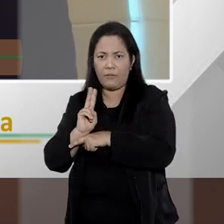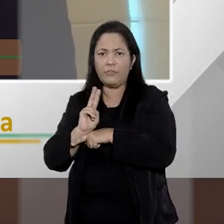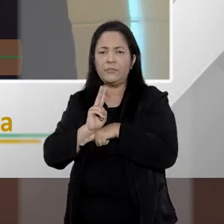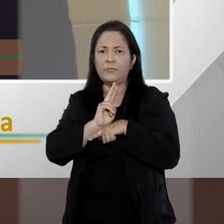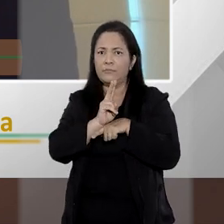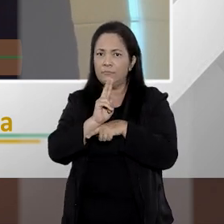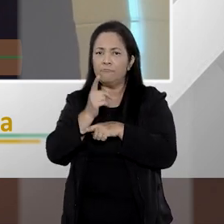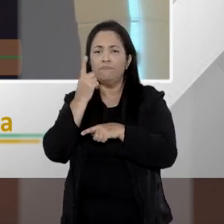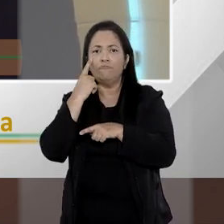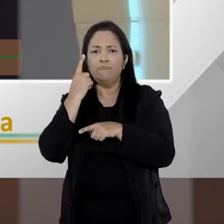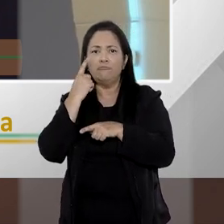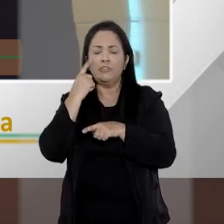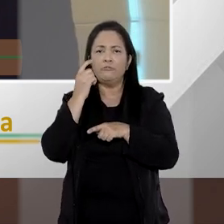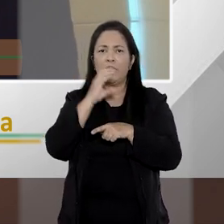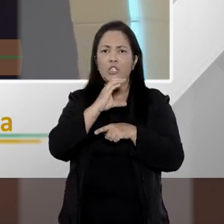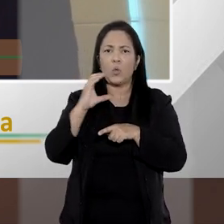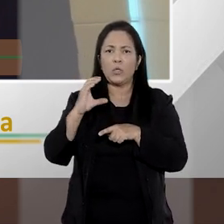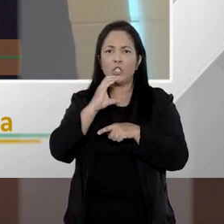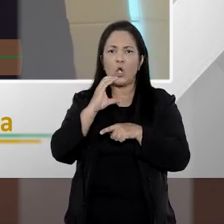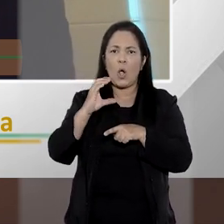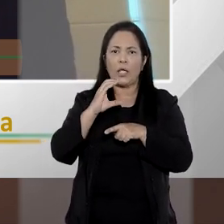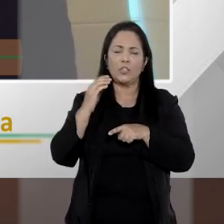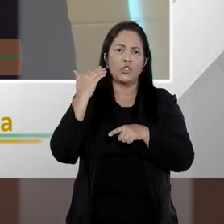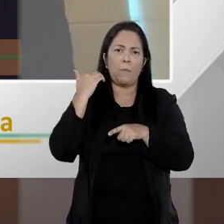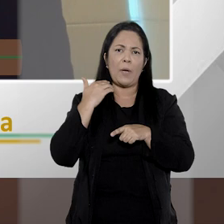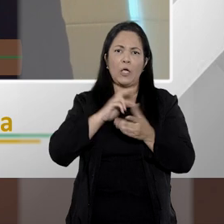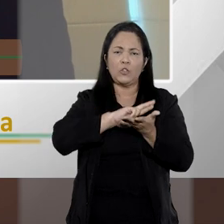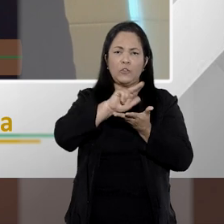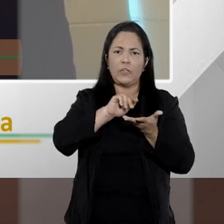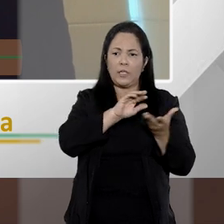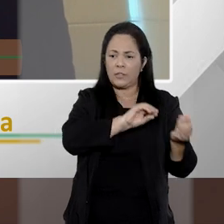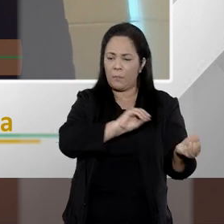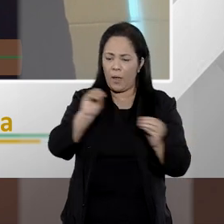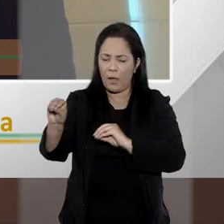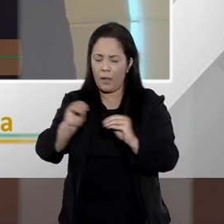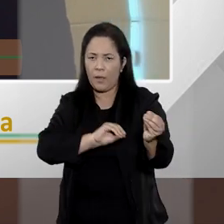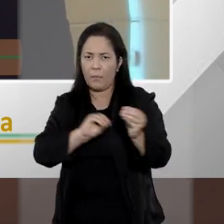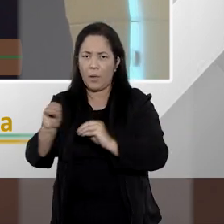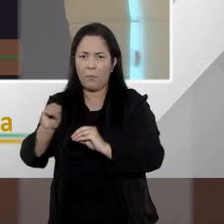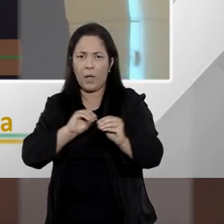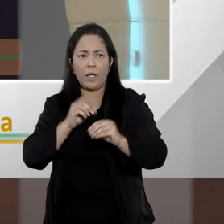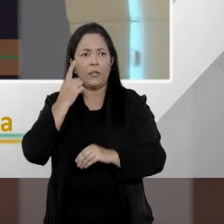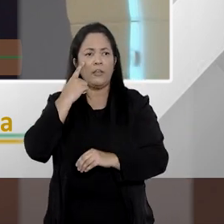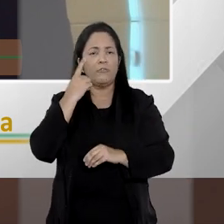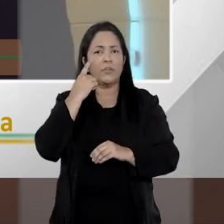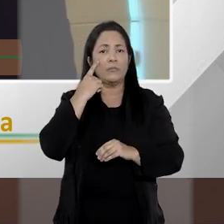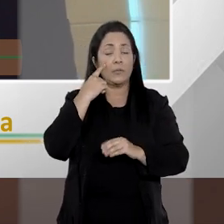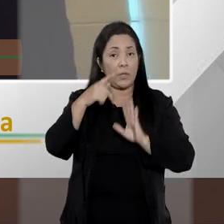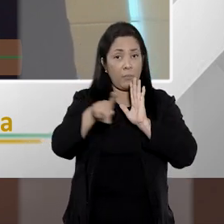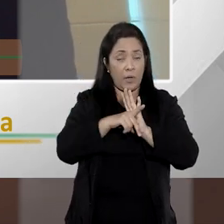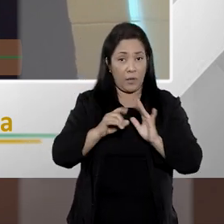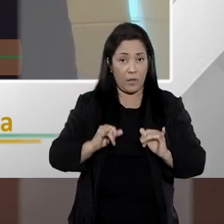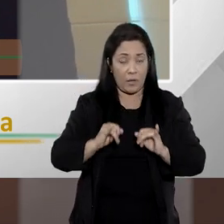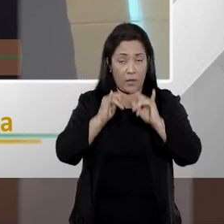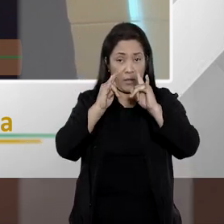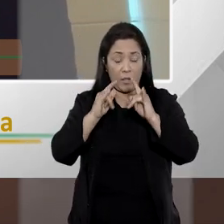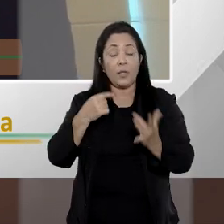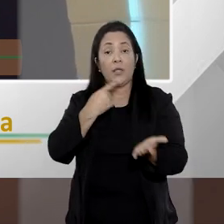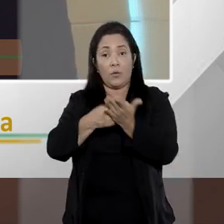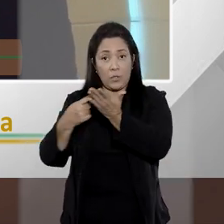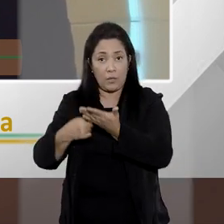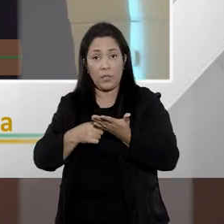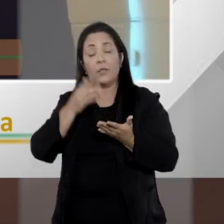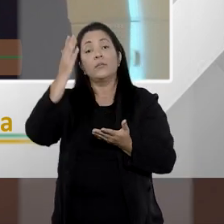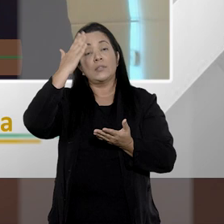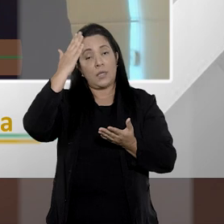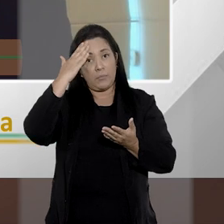resenhas, quando devidamente apresentadas a tempo e modo, de acordo com o que exigido ali nos acordos de colaboração, inclusive eram